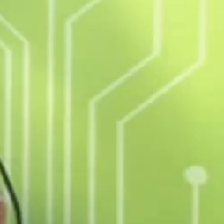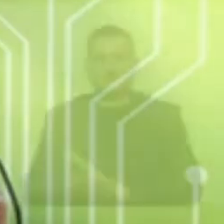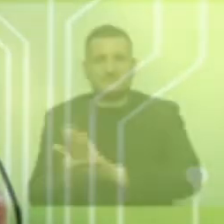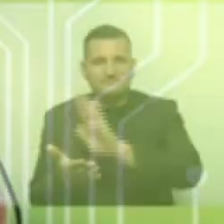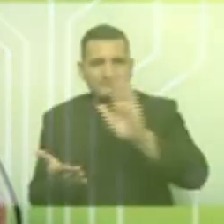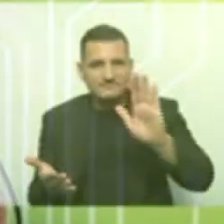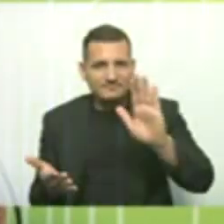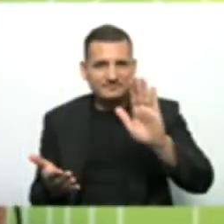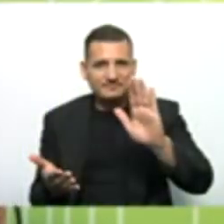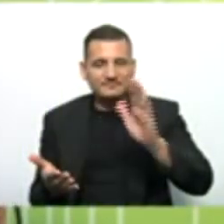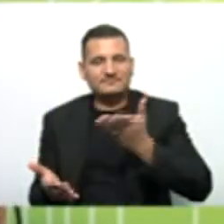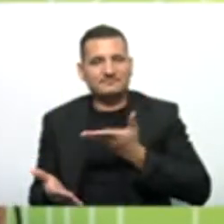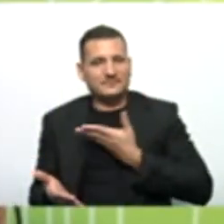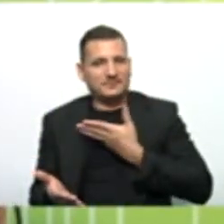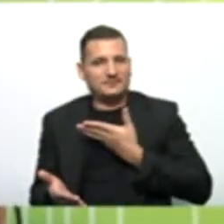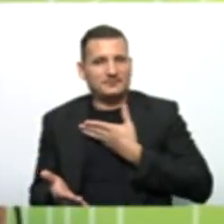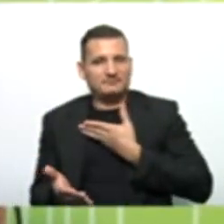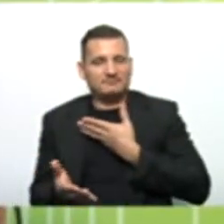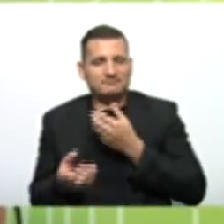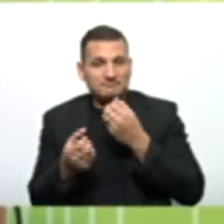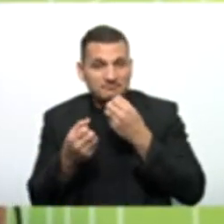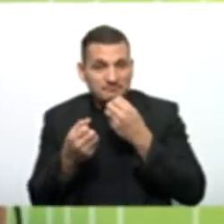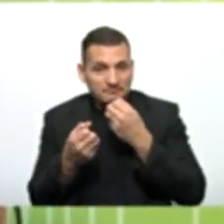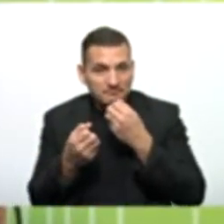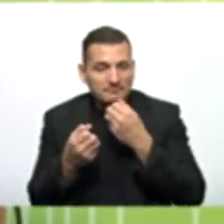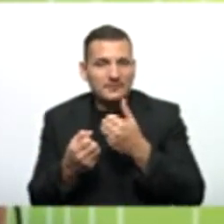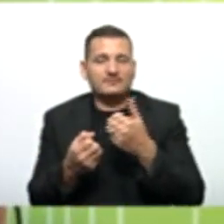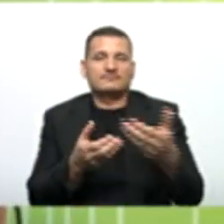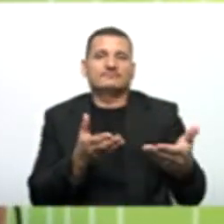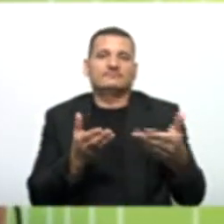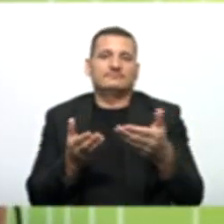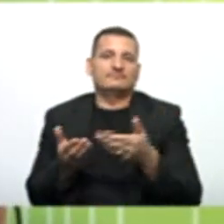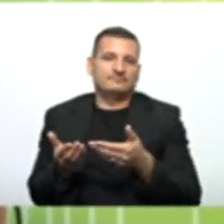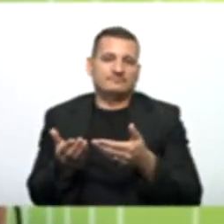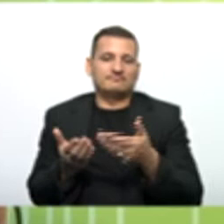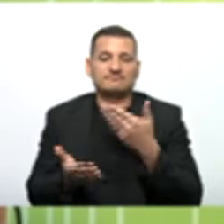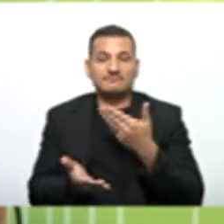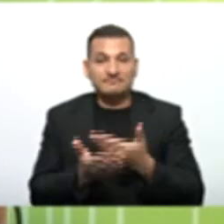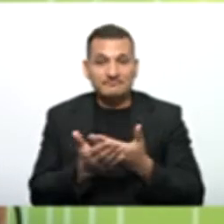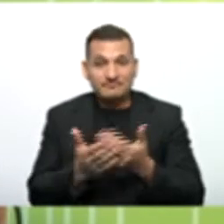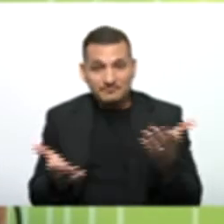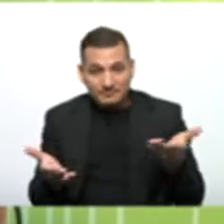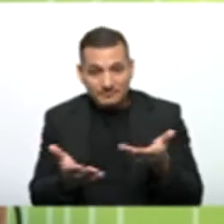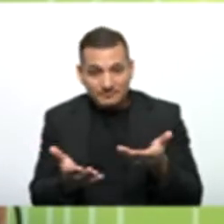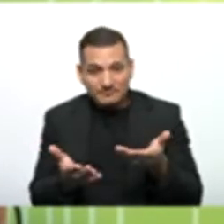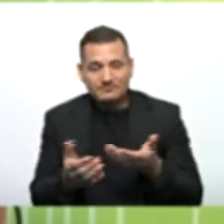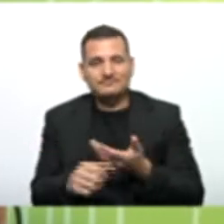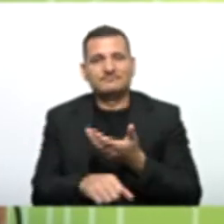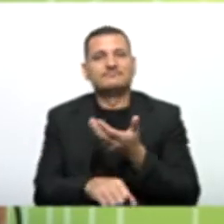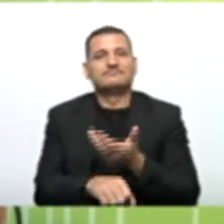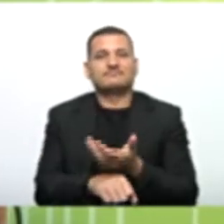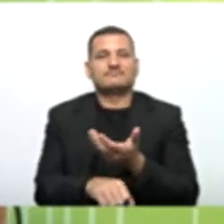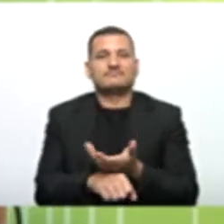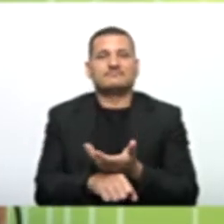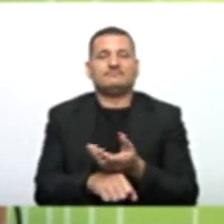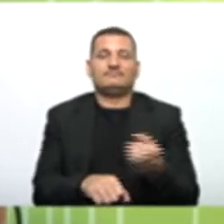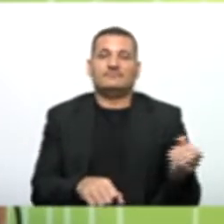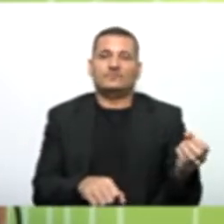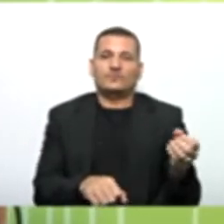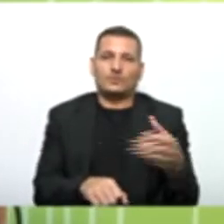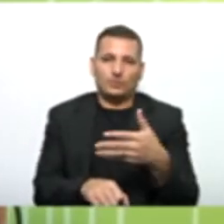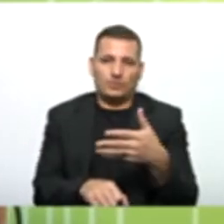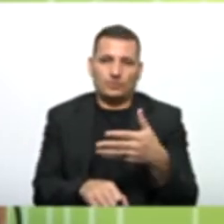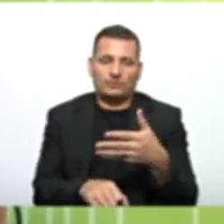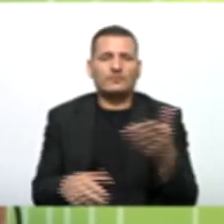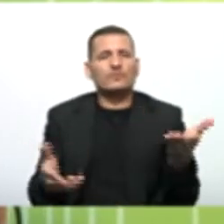Olá, meus amigos e minhas amigas, bem-vindos à nossa aula de hoje. Disciplina nova, gente. Hoje a gente vai trabalhar a disciplina